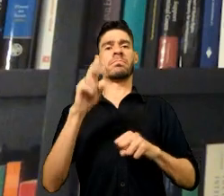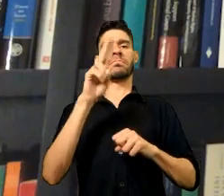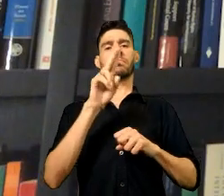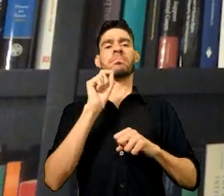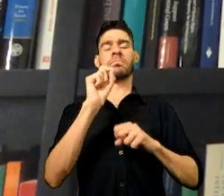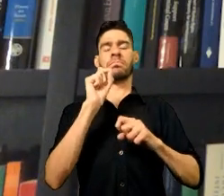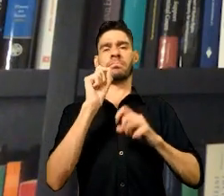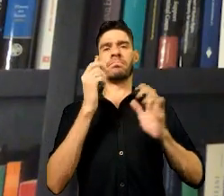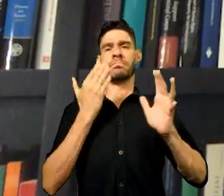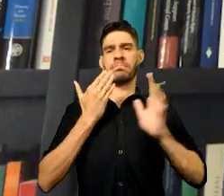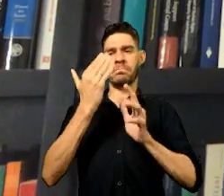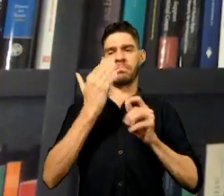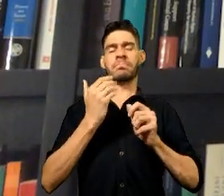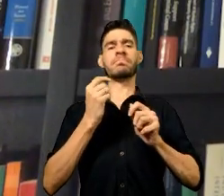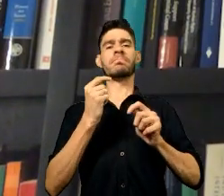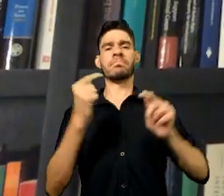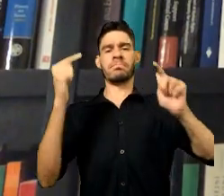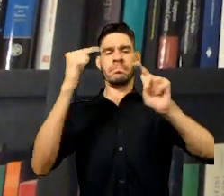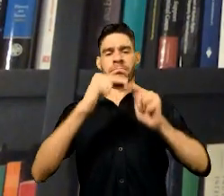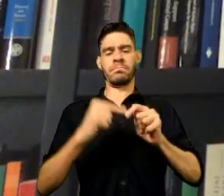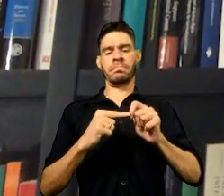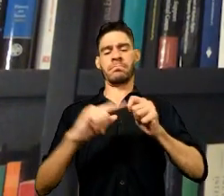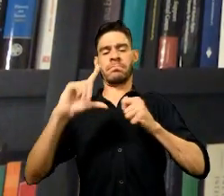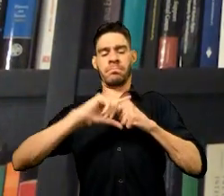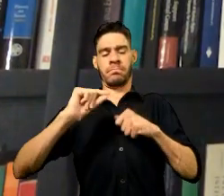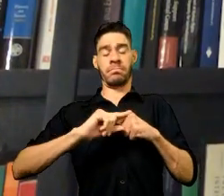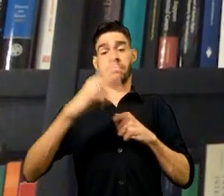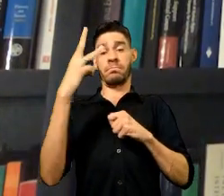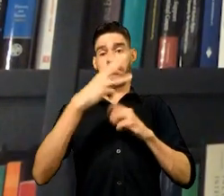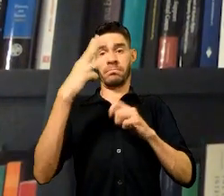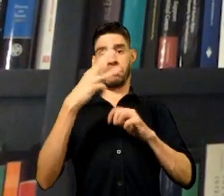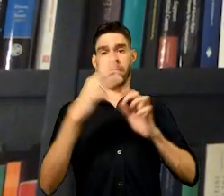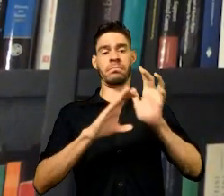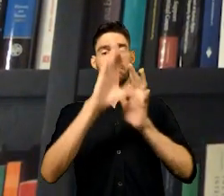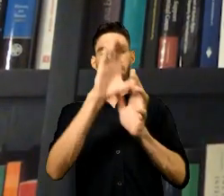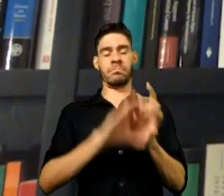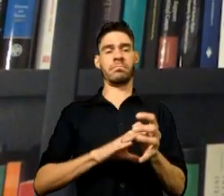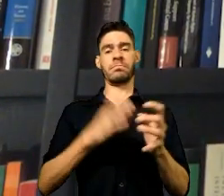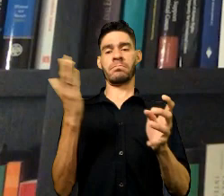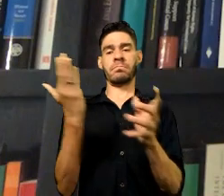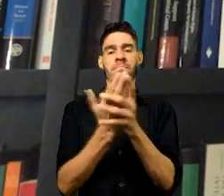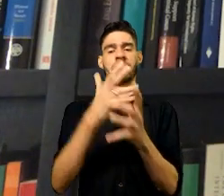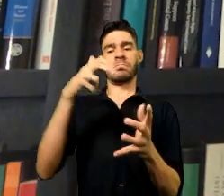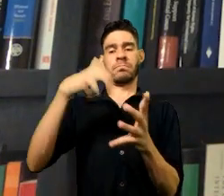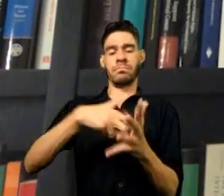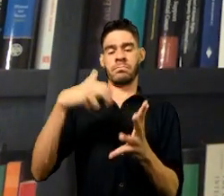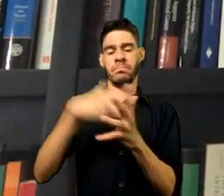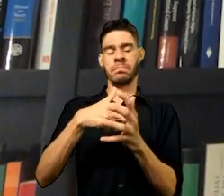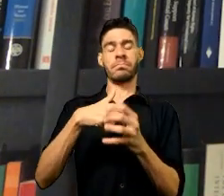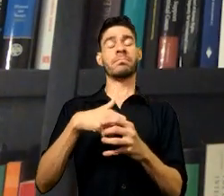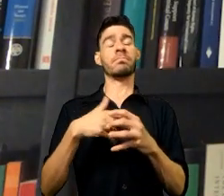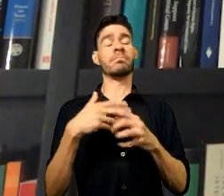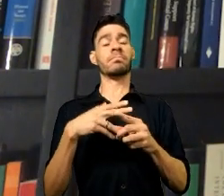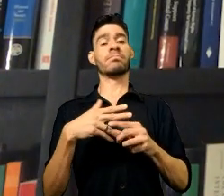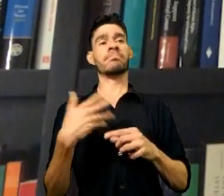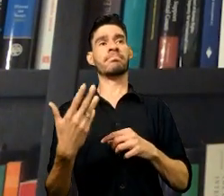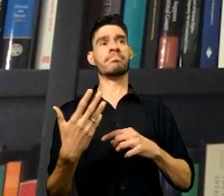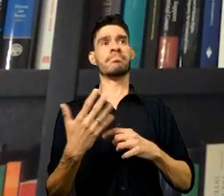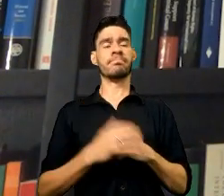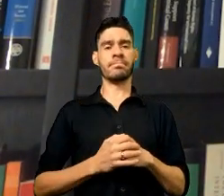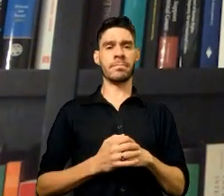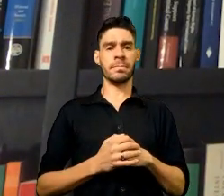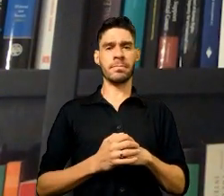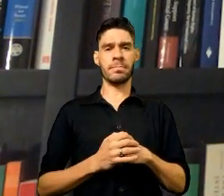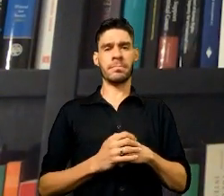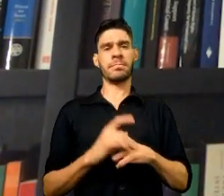de aplicação analógica, é o que dispõe o artigo 3º do Código de Processo Penal. E,